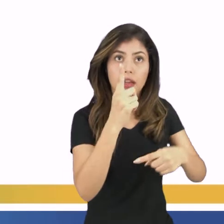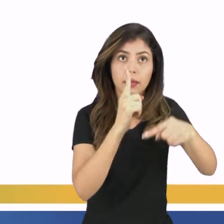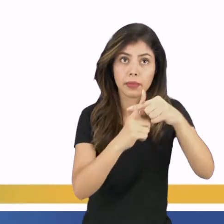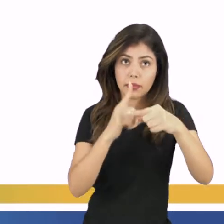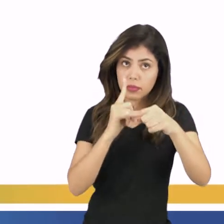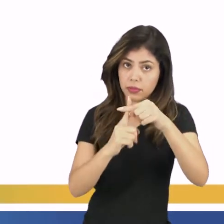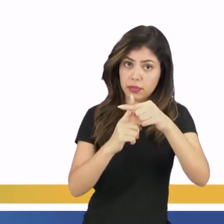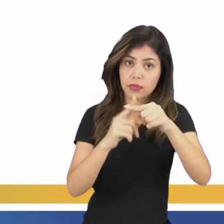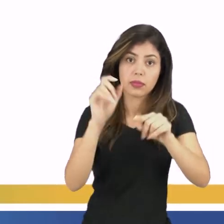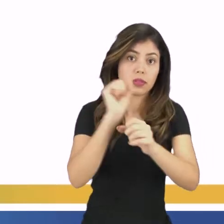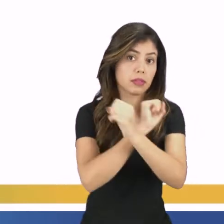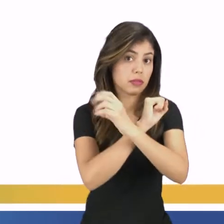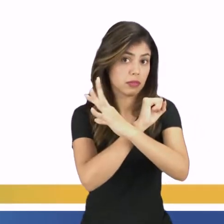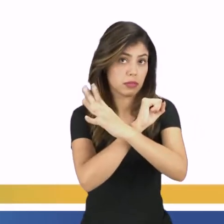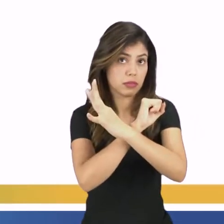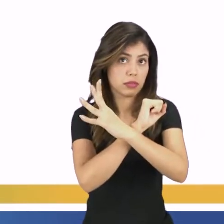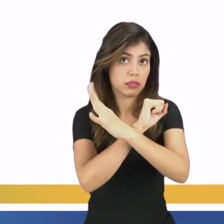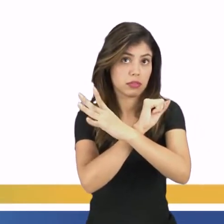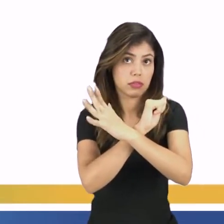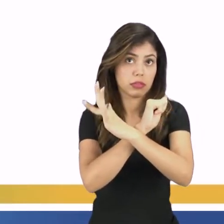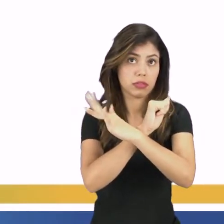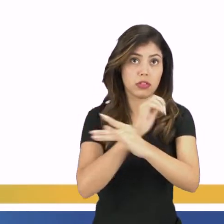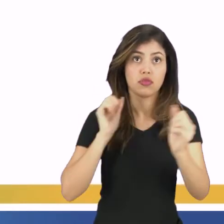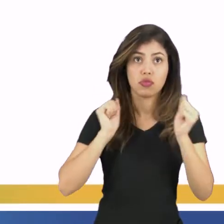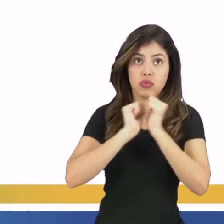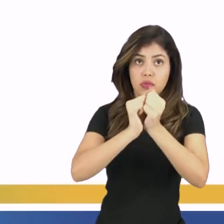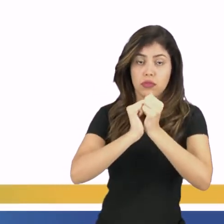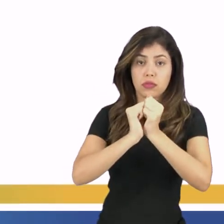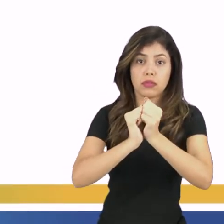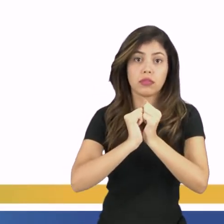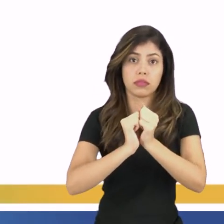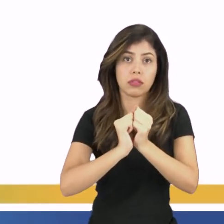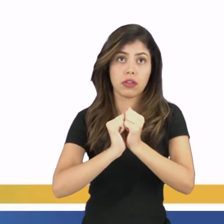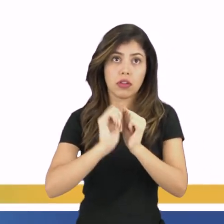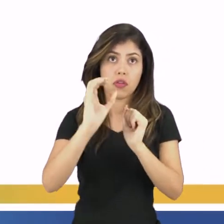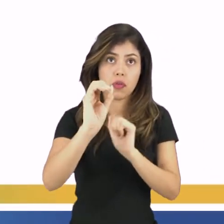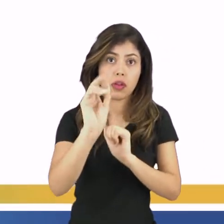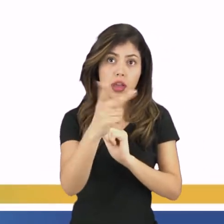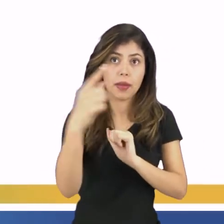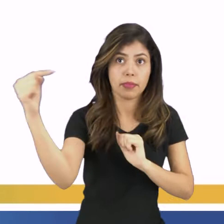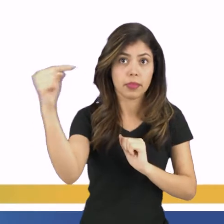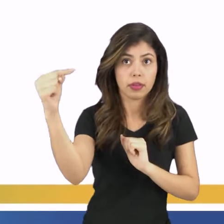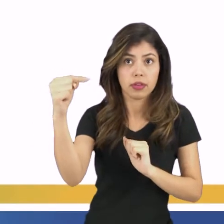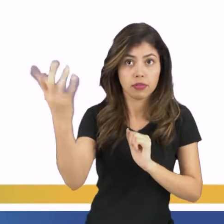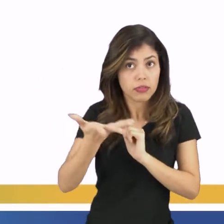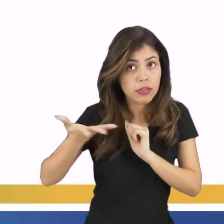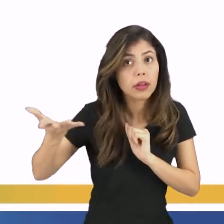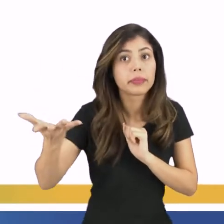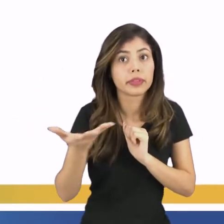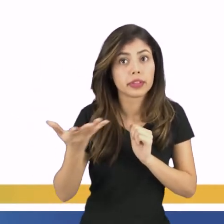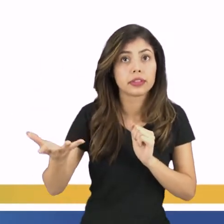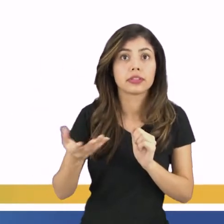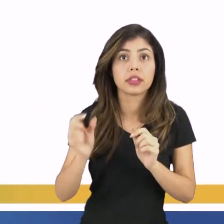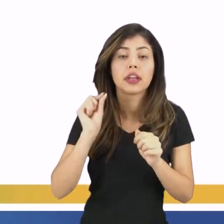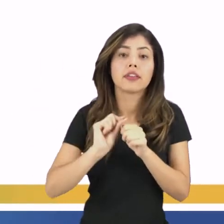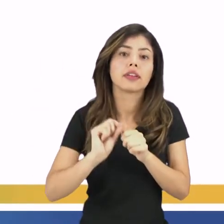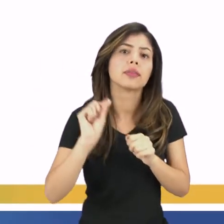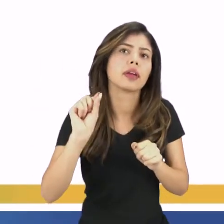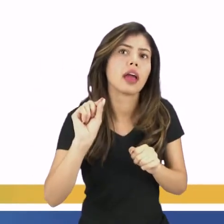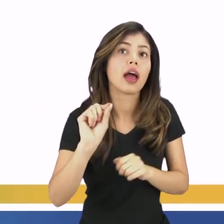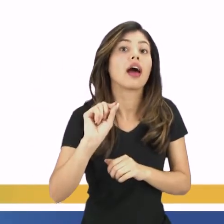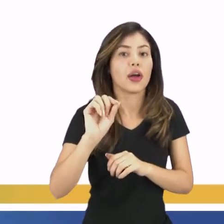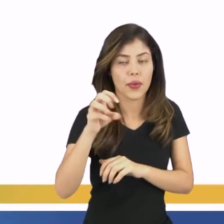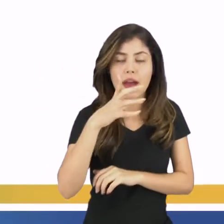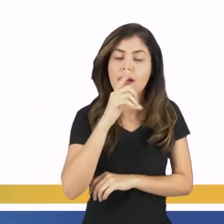do ácido, juntar com o OH- da base e nós vamos formar a molécula de